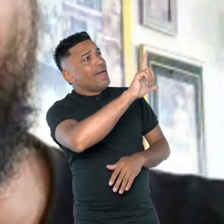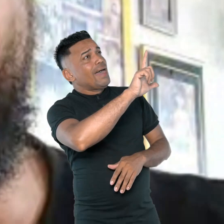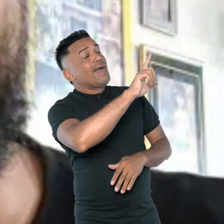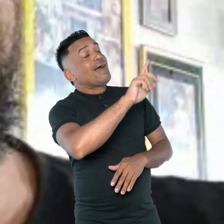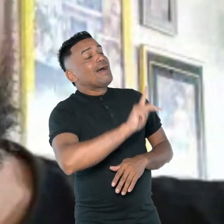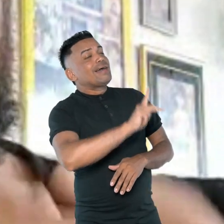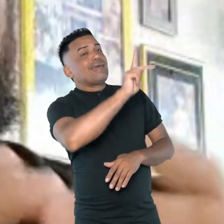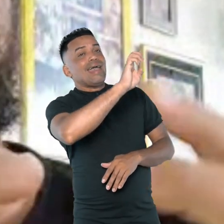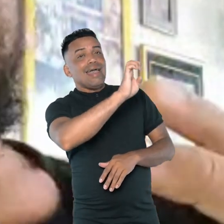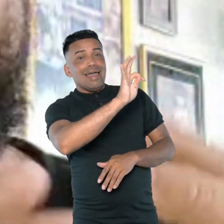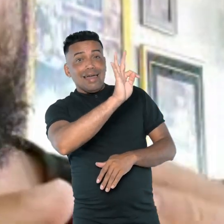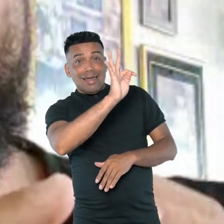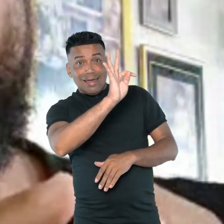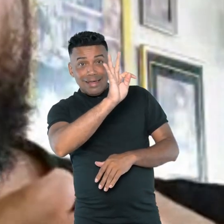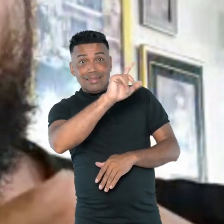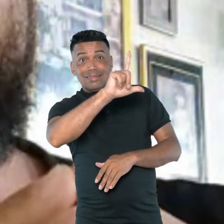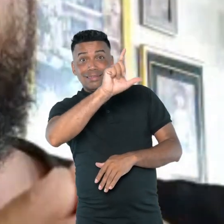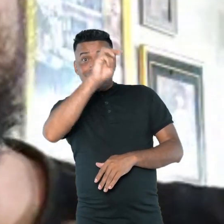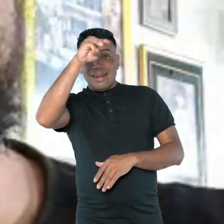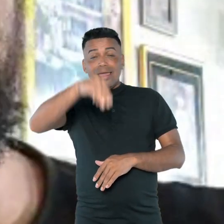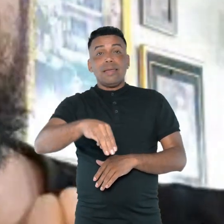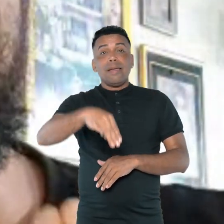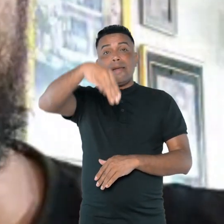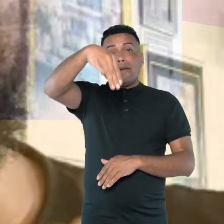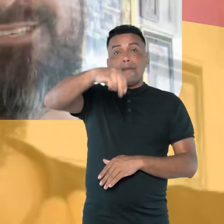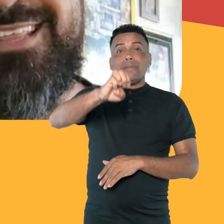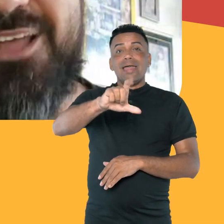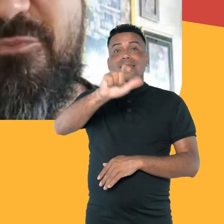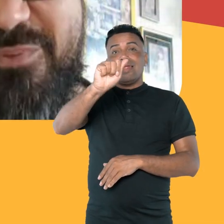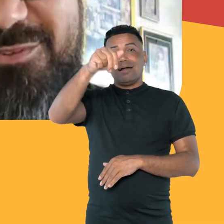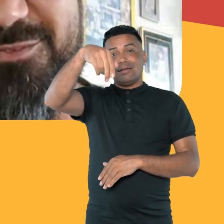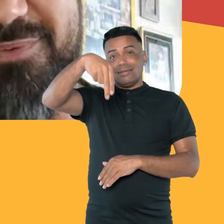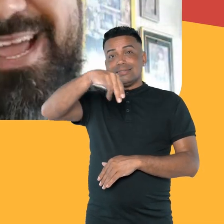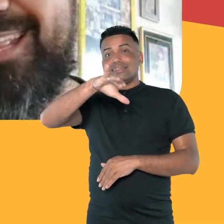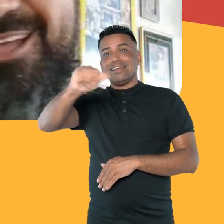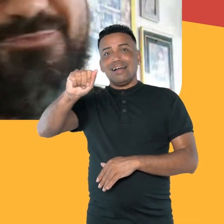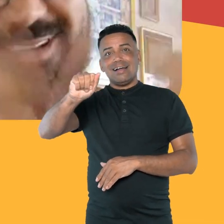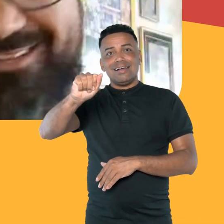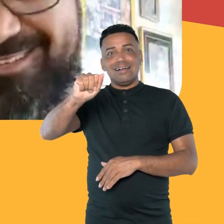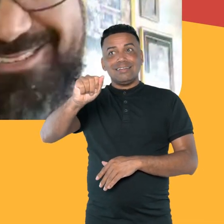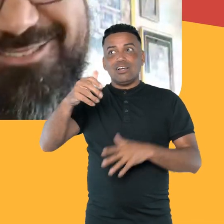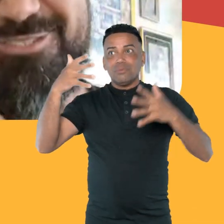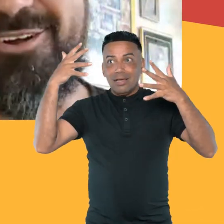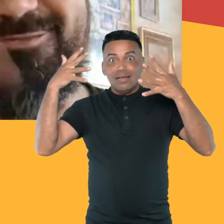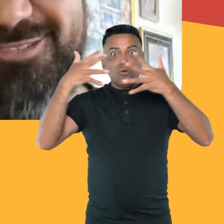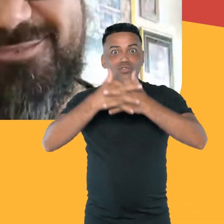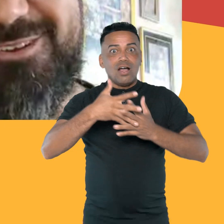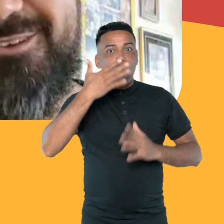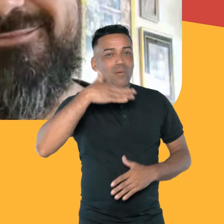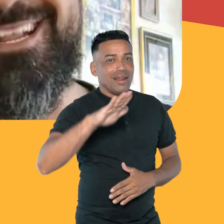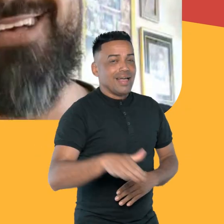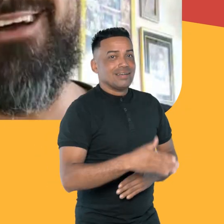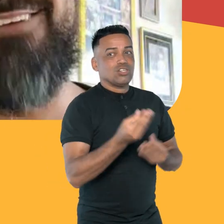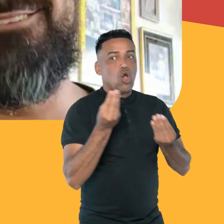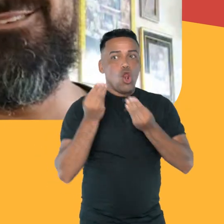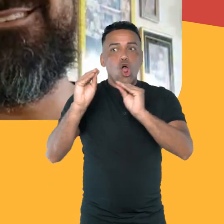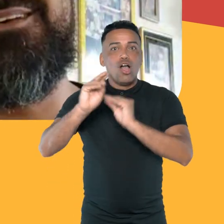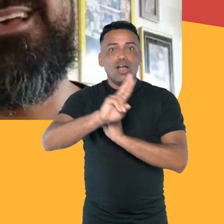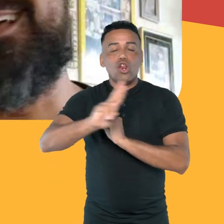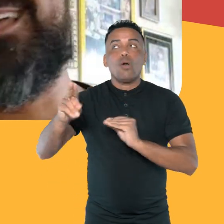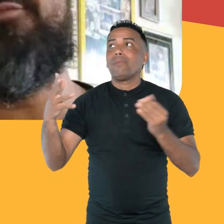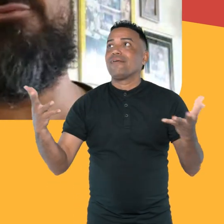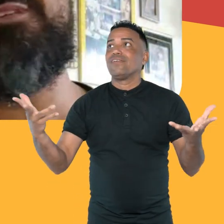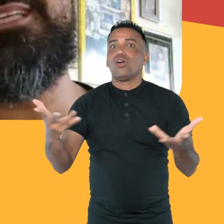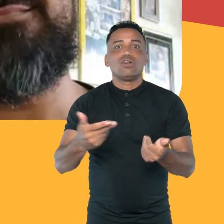Melancia. Então, assim, as crianças vão me confundir a tal ponto, porque cada uma joga um sobrenome, né,